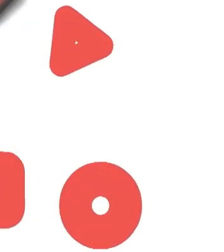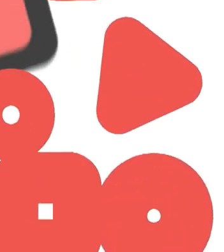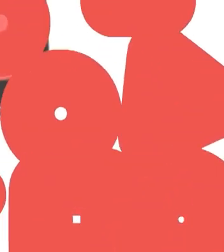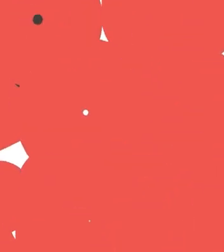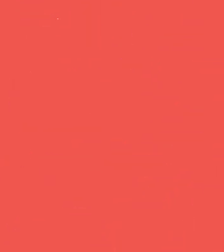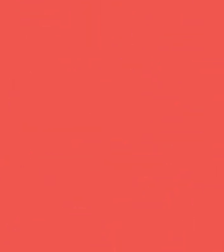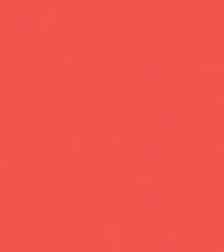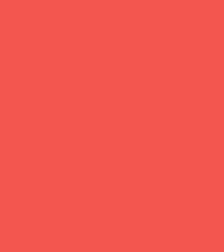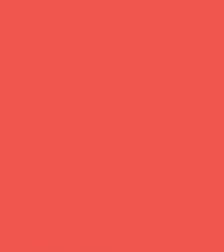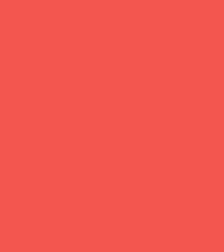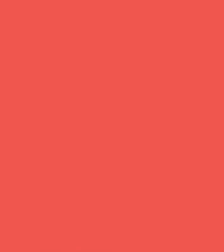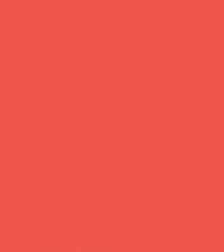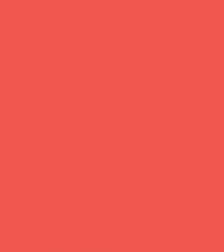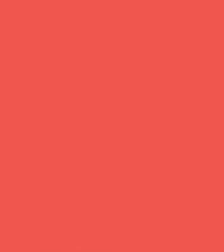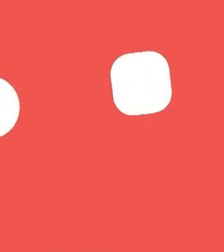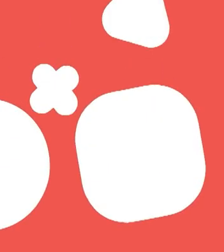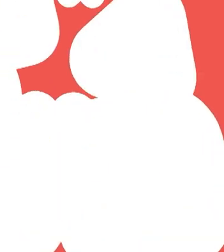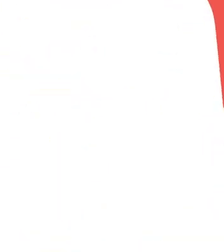é